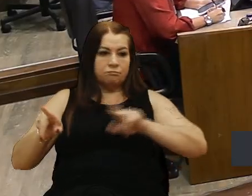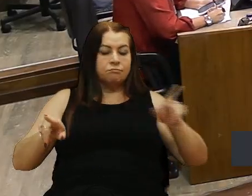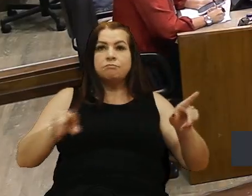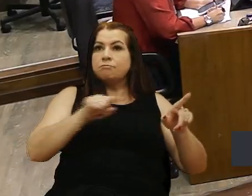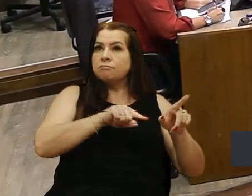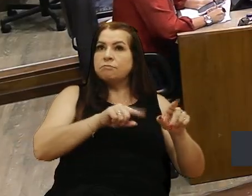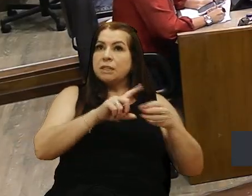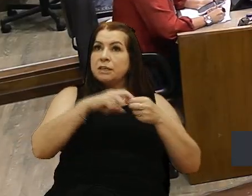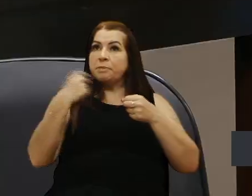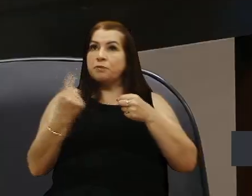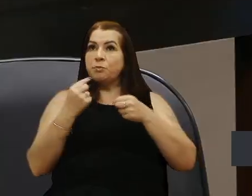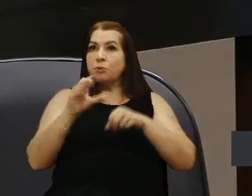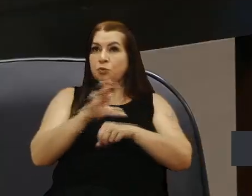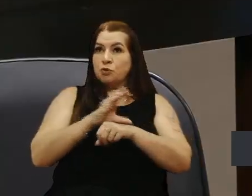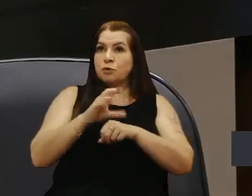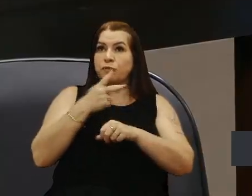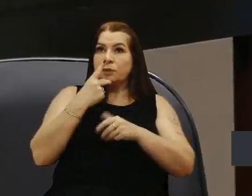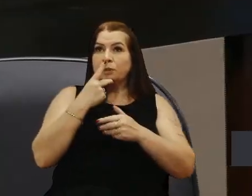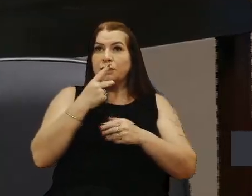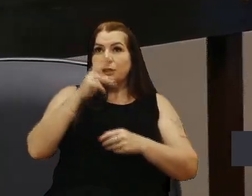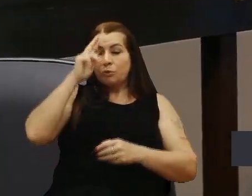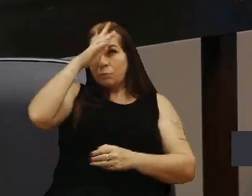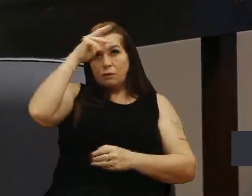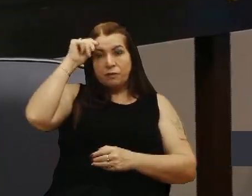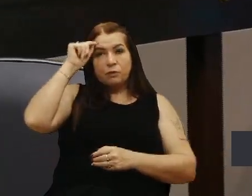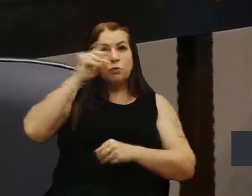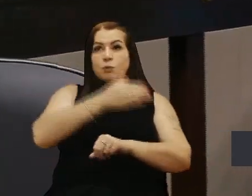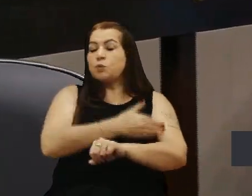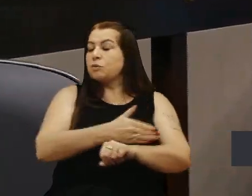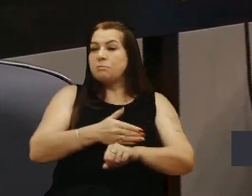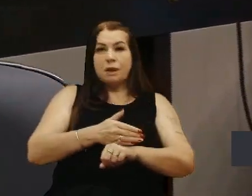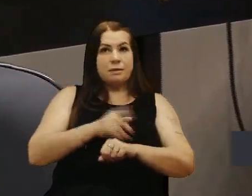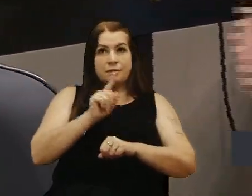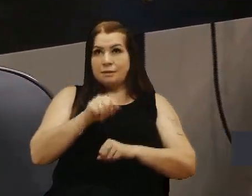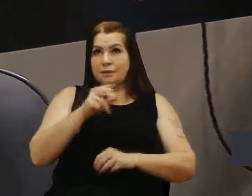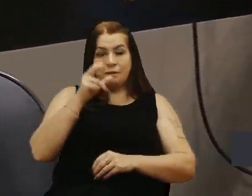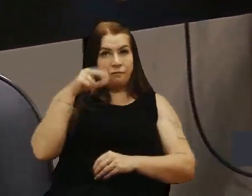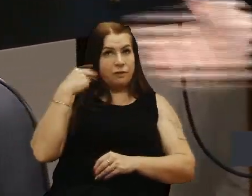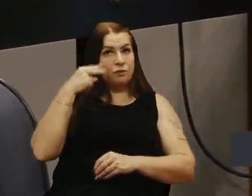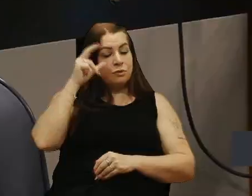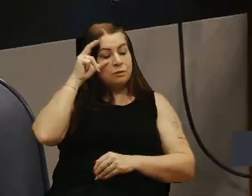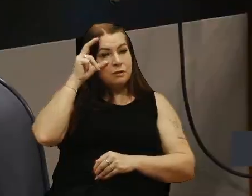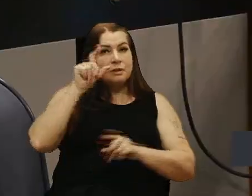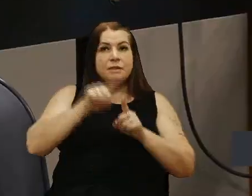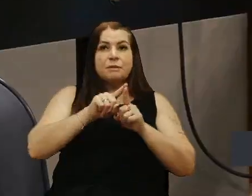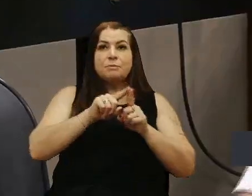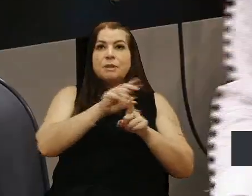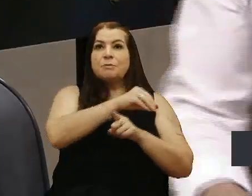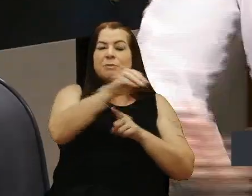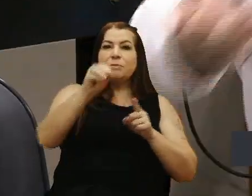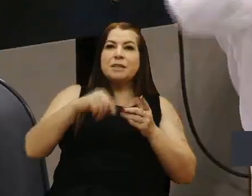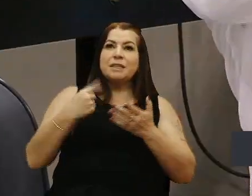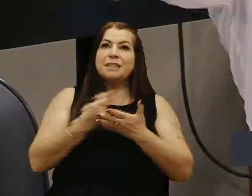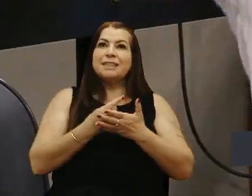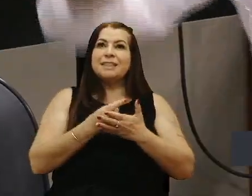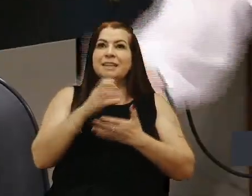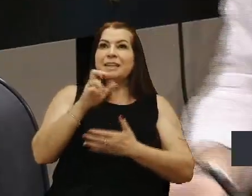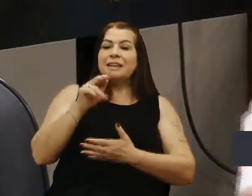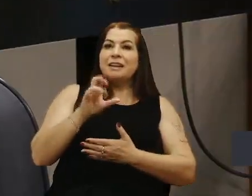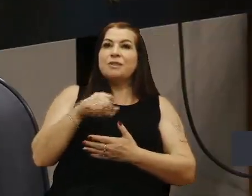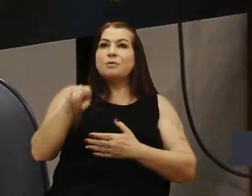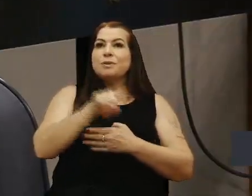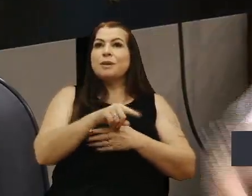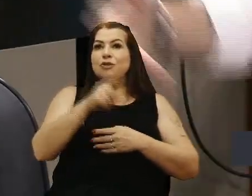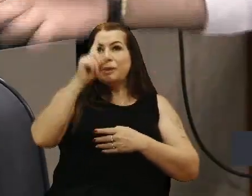que a Constituição já diga isso, mas o prefeito não está acostumado assim, vereadora Sandra. Sabe por quê? Distribui meia dúzia de cargo para vereador aqui, aí acham